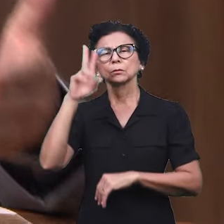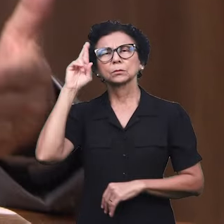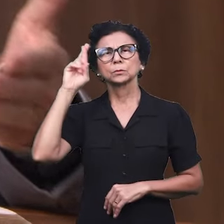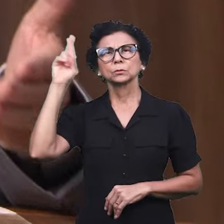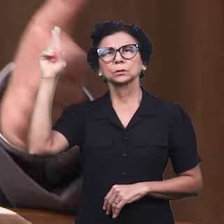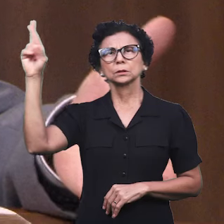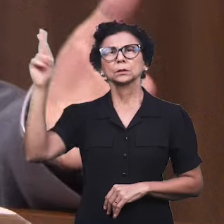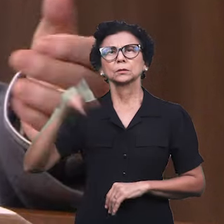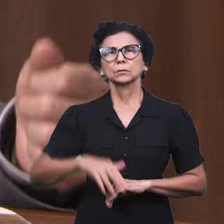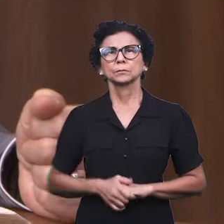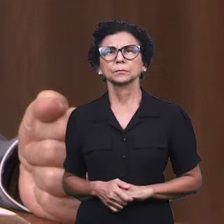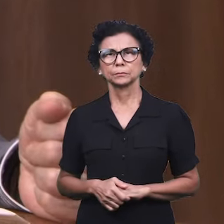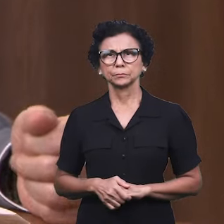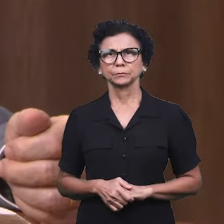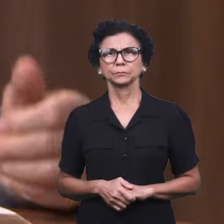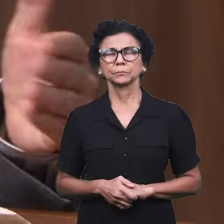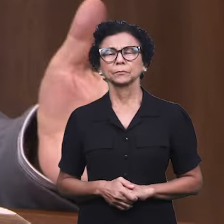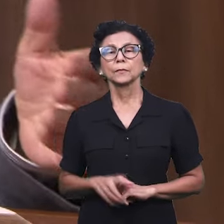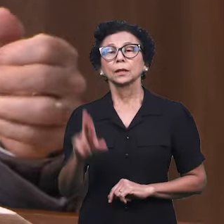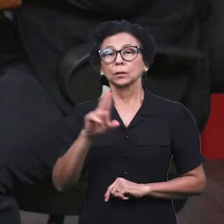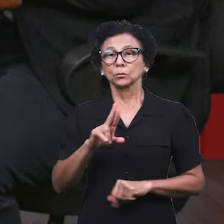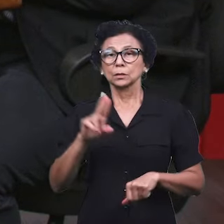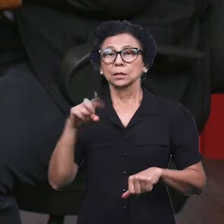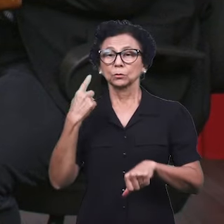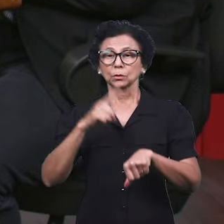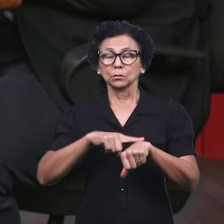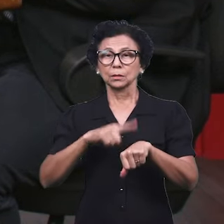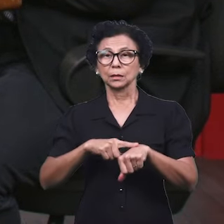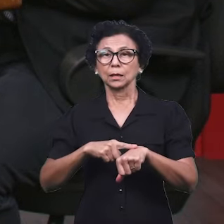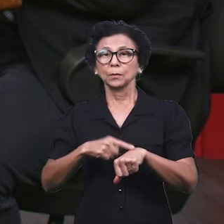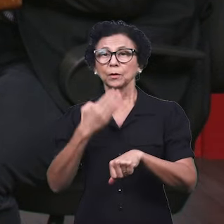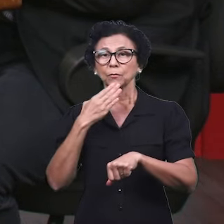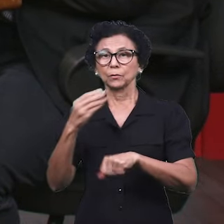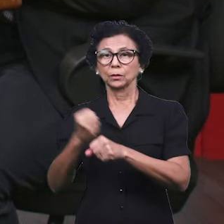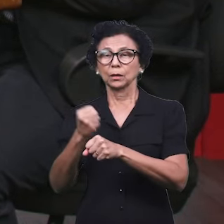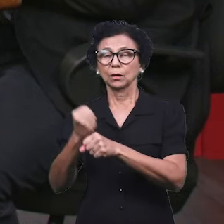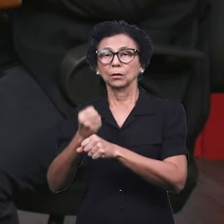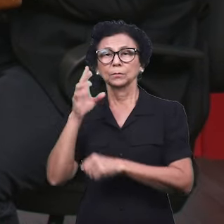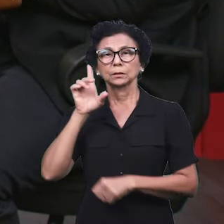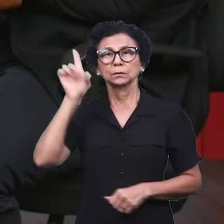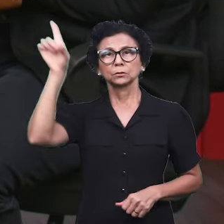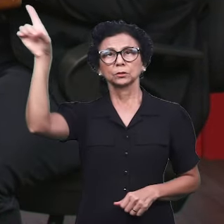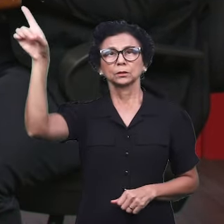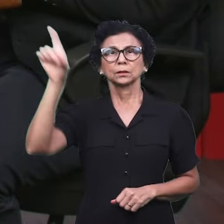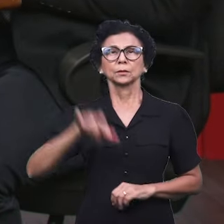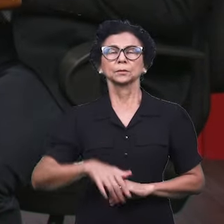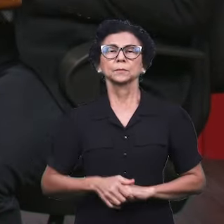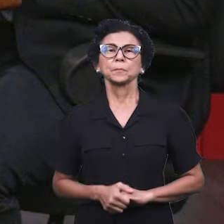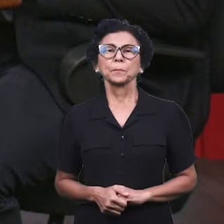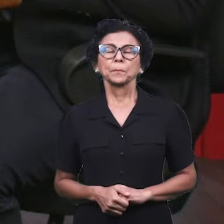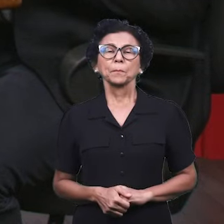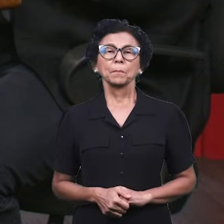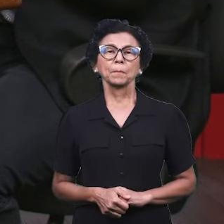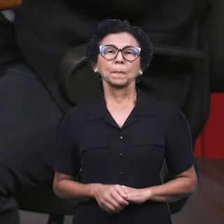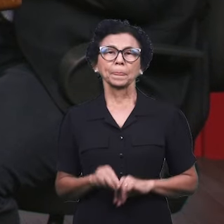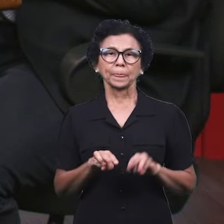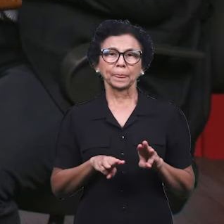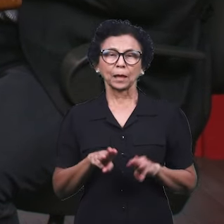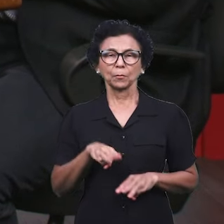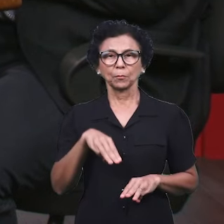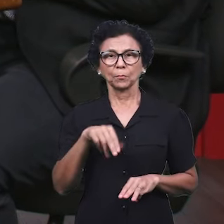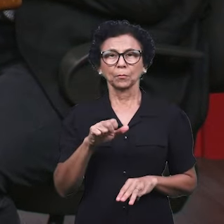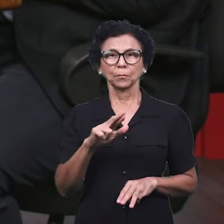o tempo em favor da obra de Deus. Amém, pastor. Agora é interessante que o professor Vinícius falou aqui do Marcos, para mostrar como o